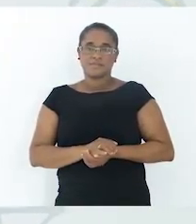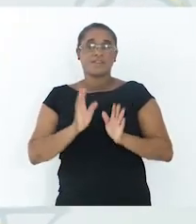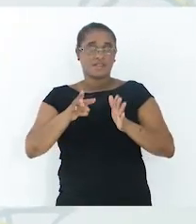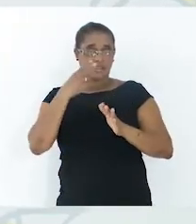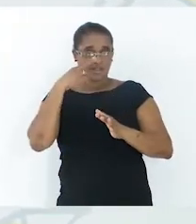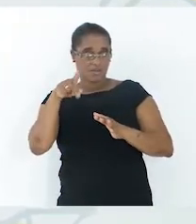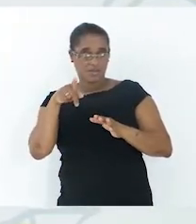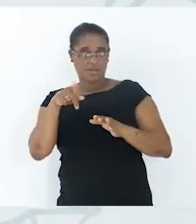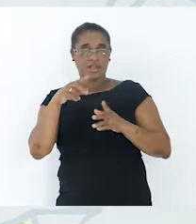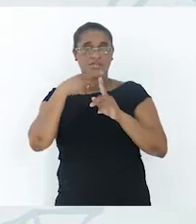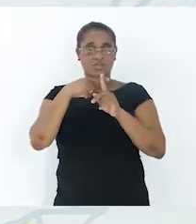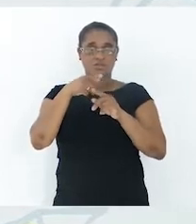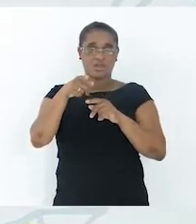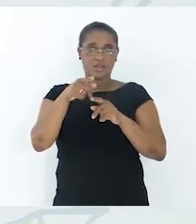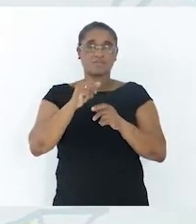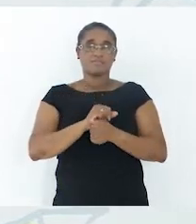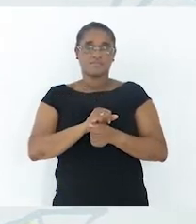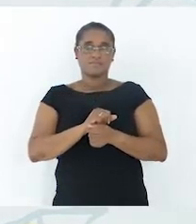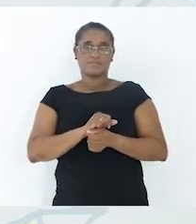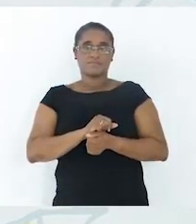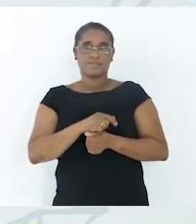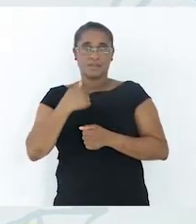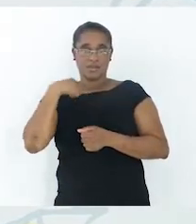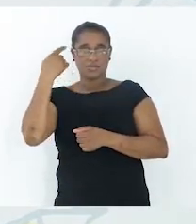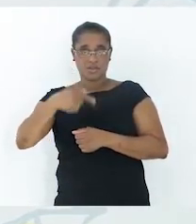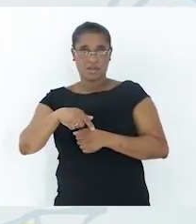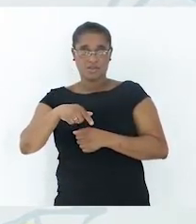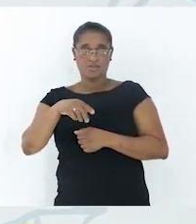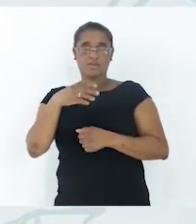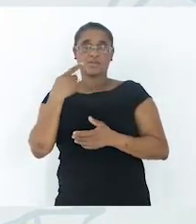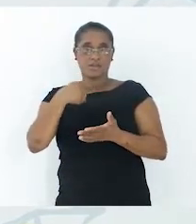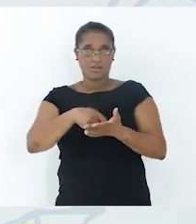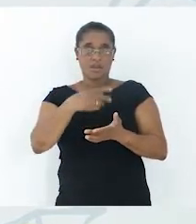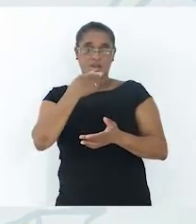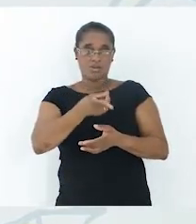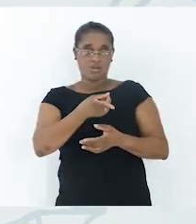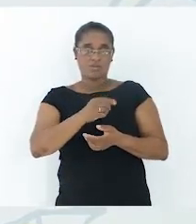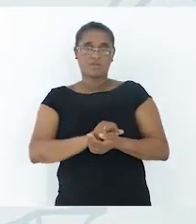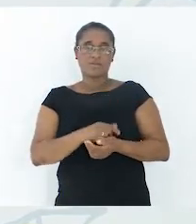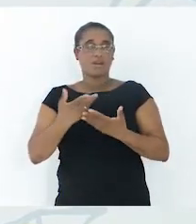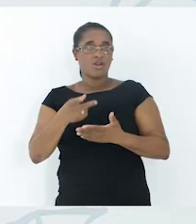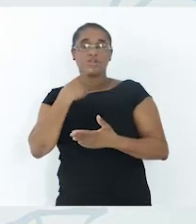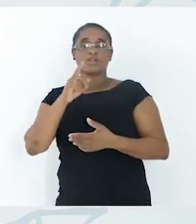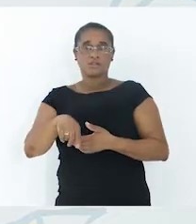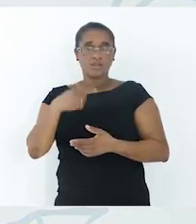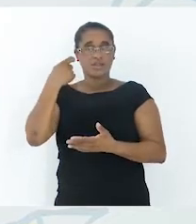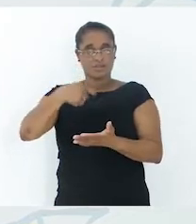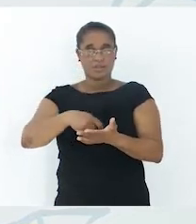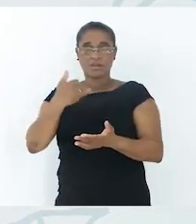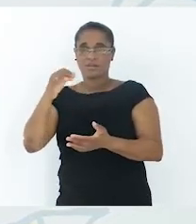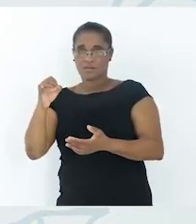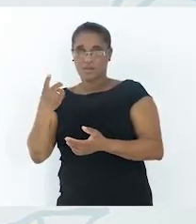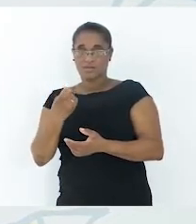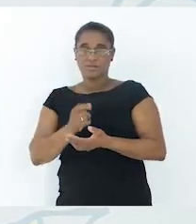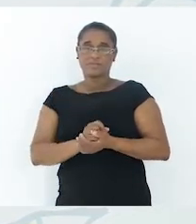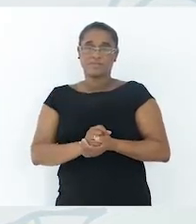soma. Aqui é uma adição. Eu devo 9, volto a dever 20. O que é que